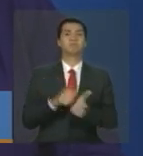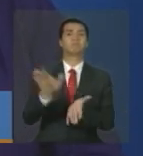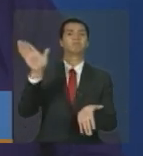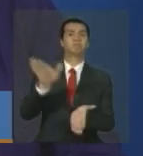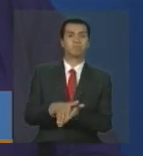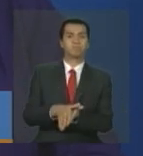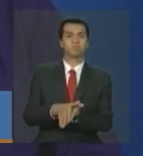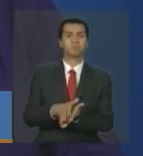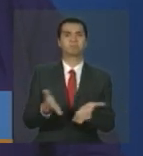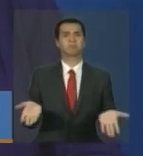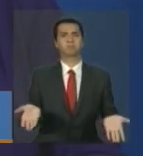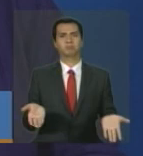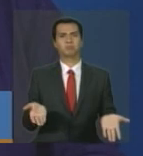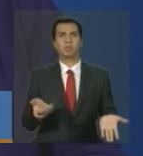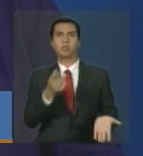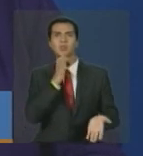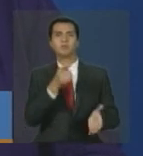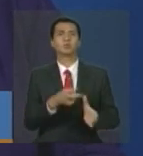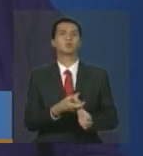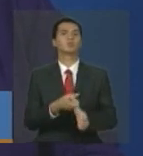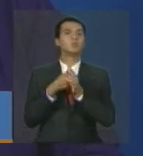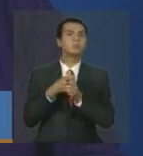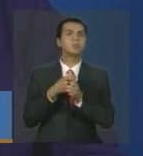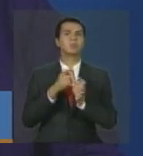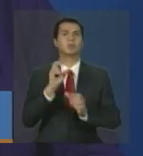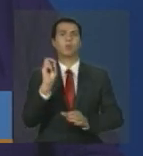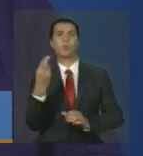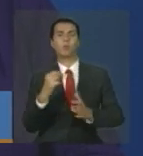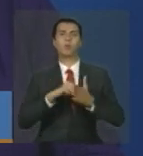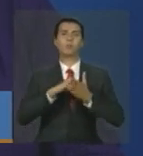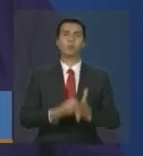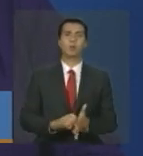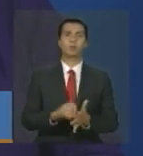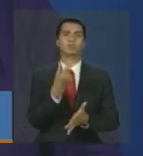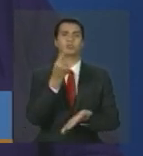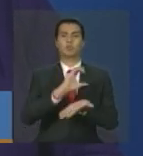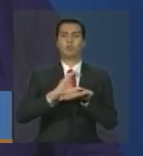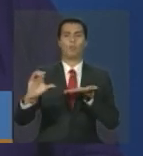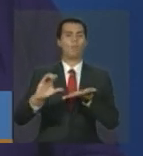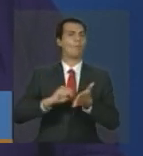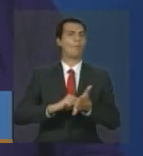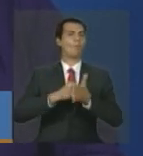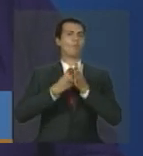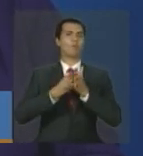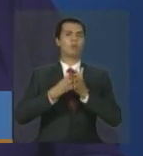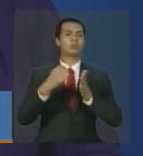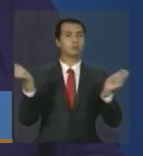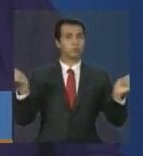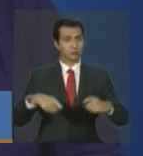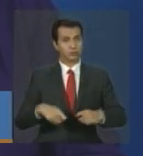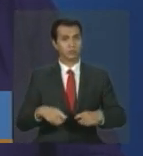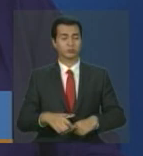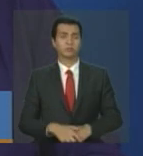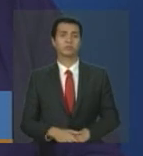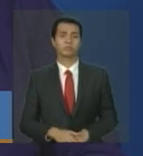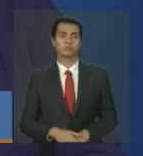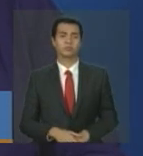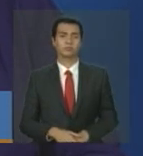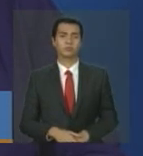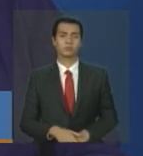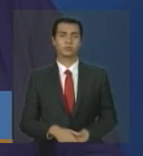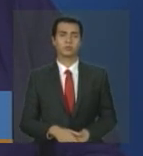de um de uma suspensão um bloqueio temporário de repasse de recursos e isso dependerá